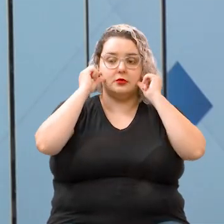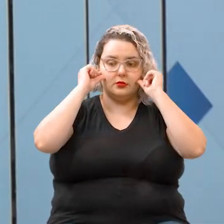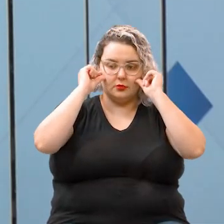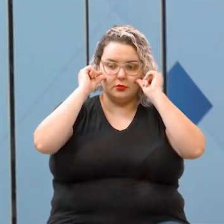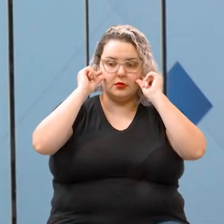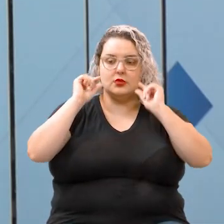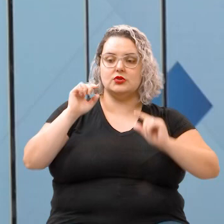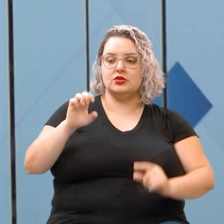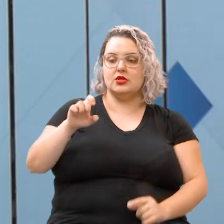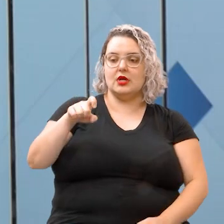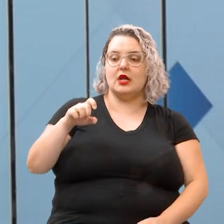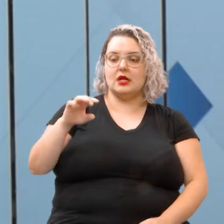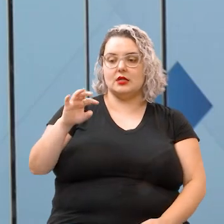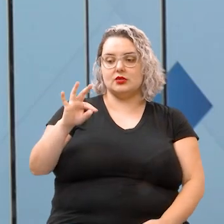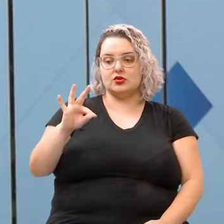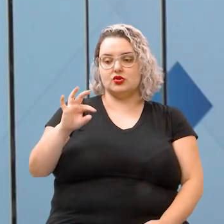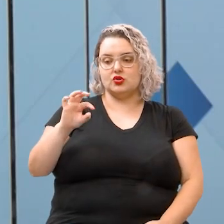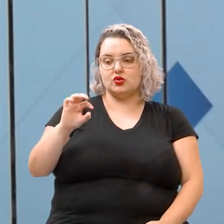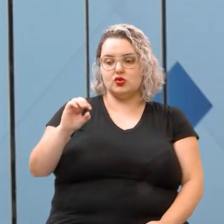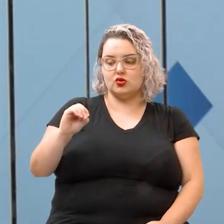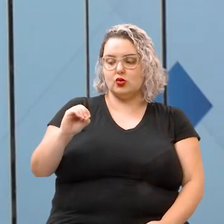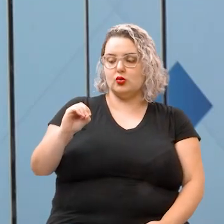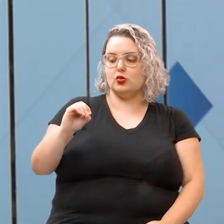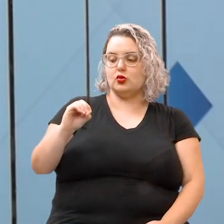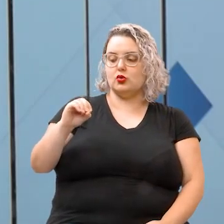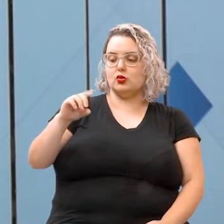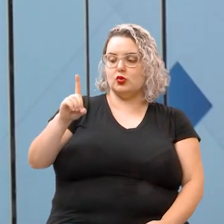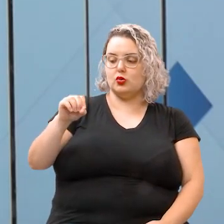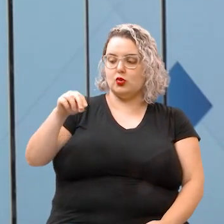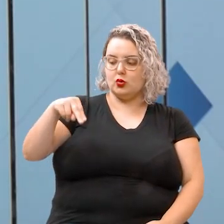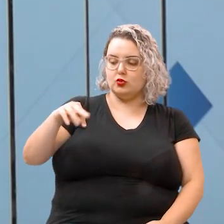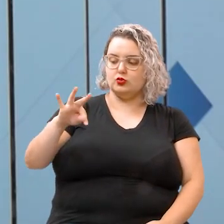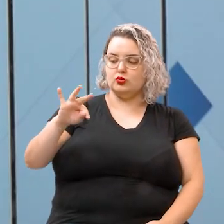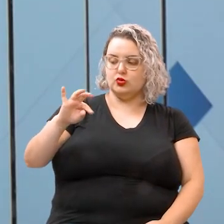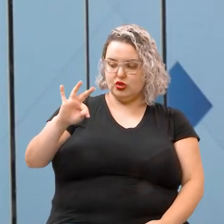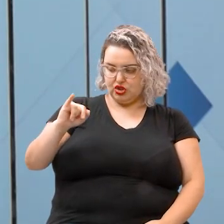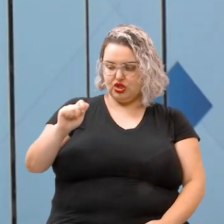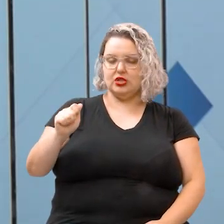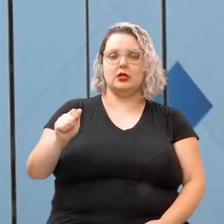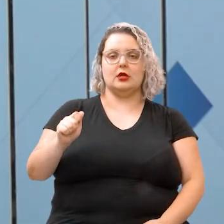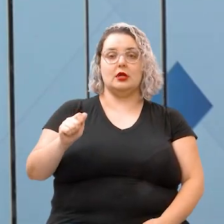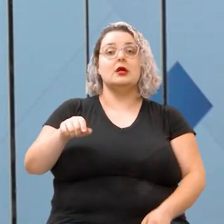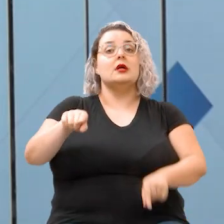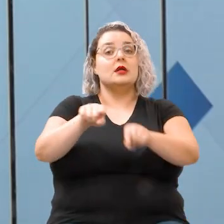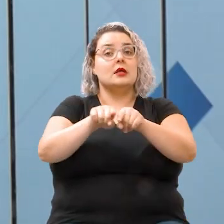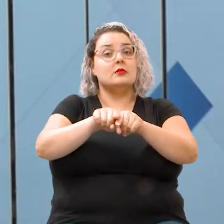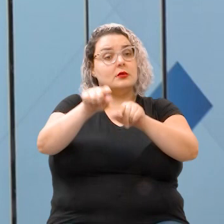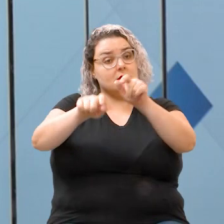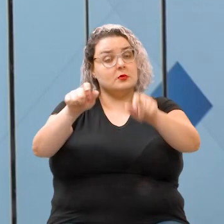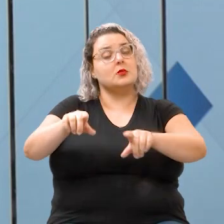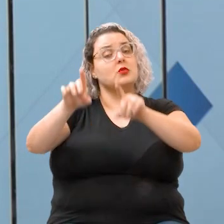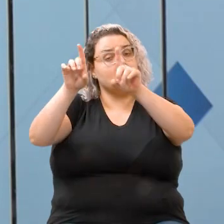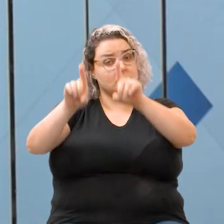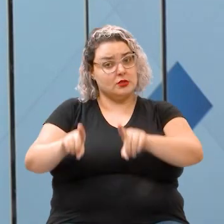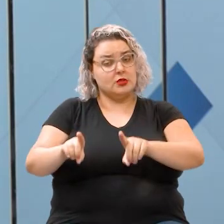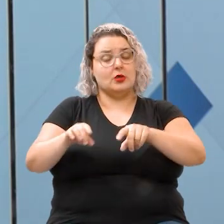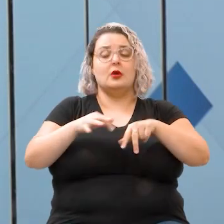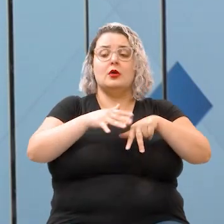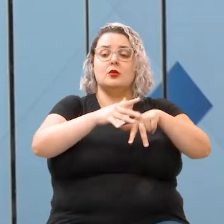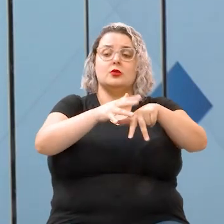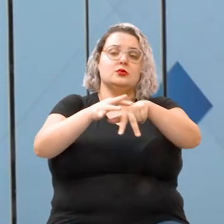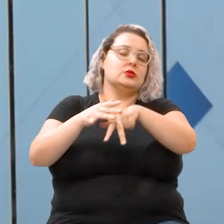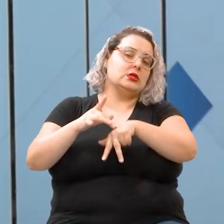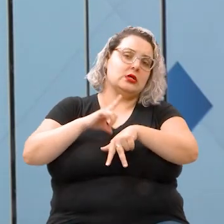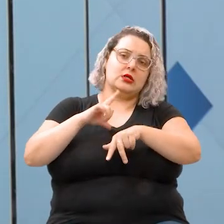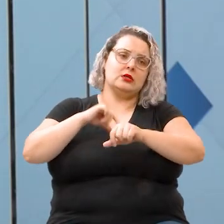de exodontia de dentes. E a gente faz o atendimento a portadores com necessidades especiais, né, que são os pacientes que